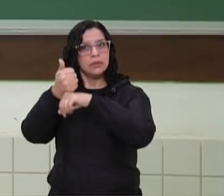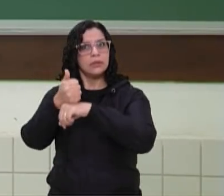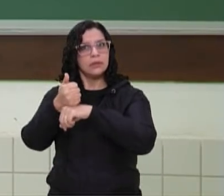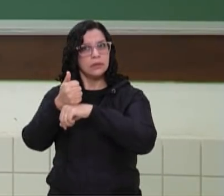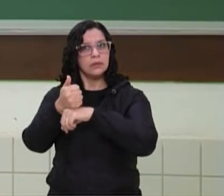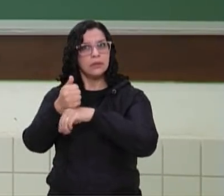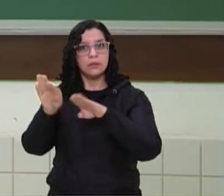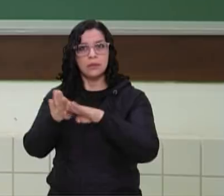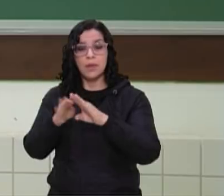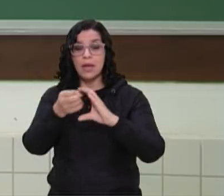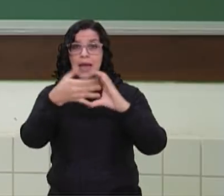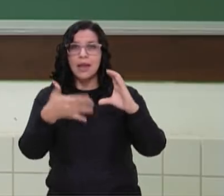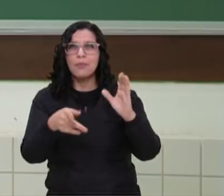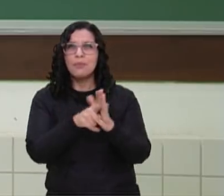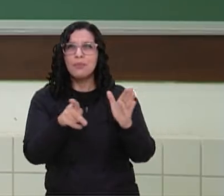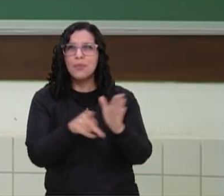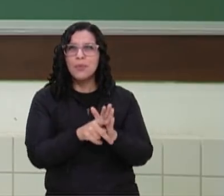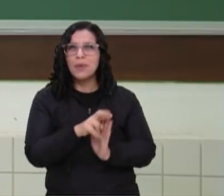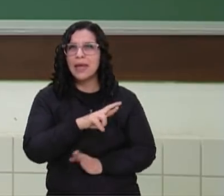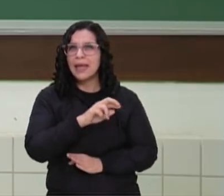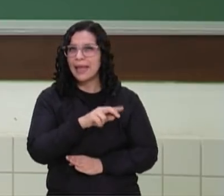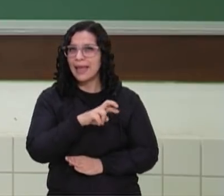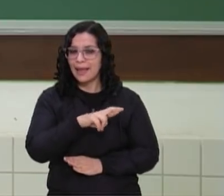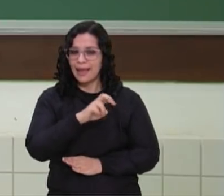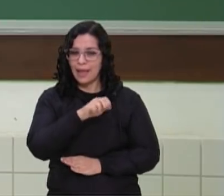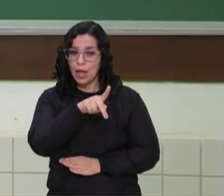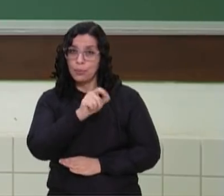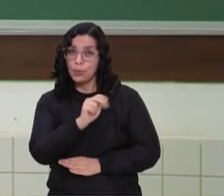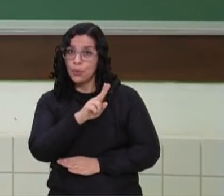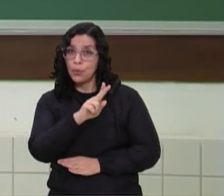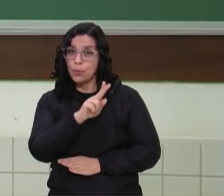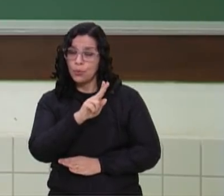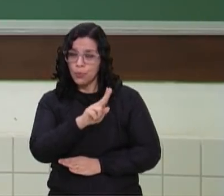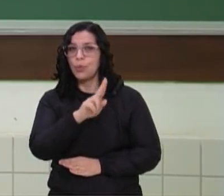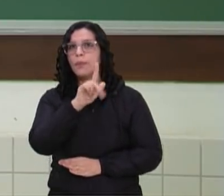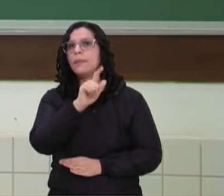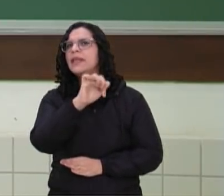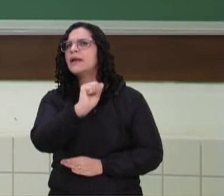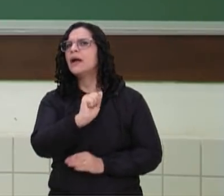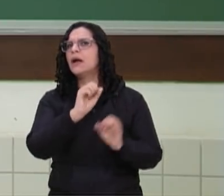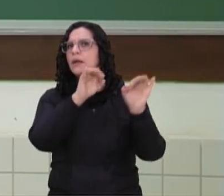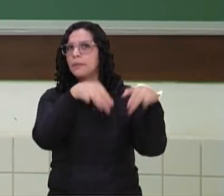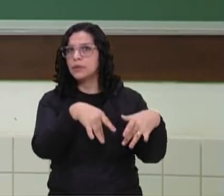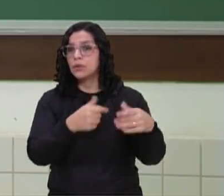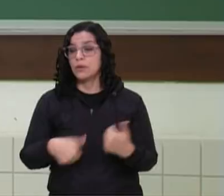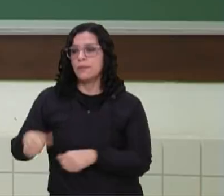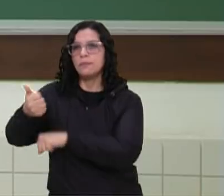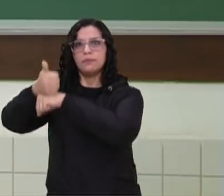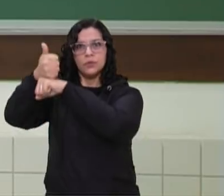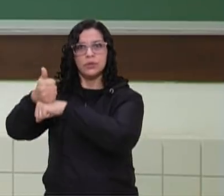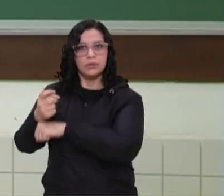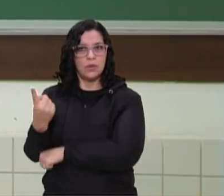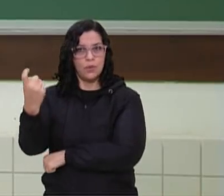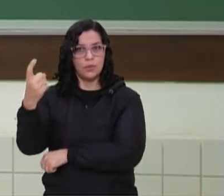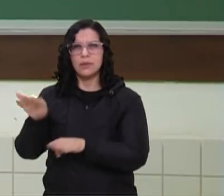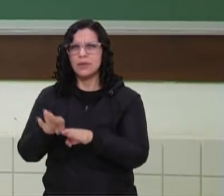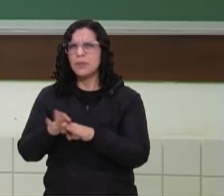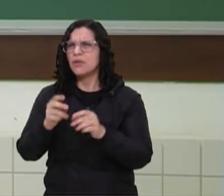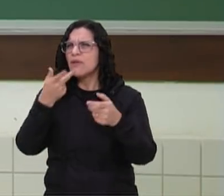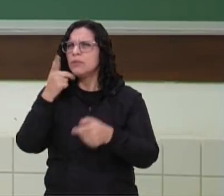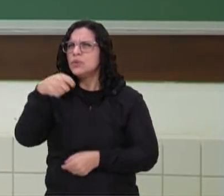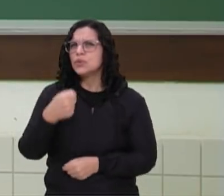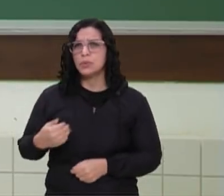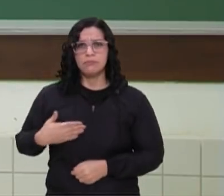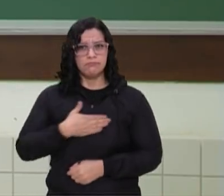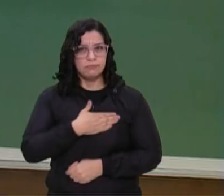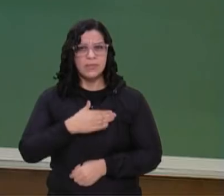larga suas características republicanas e revolucionárias. As políticas internas do governo Napoleão Bonaparte. Na última aula, a gente abordou basicamente isso.